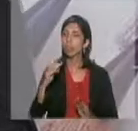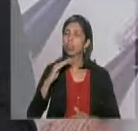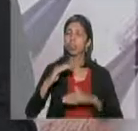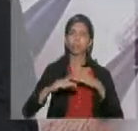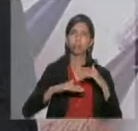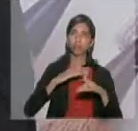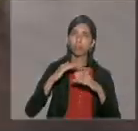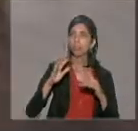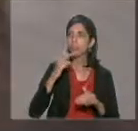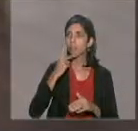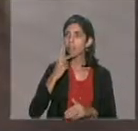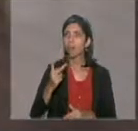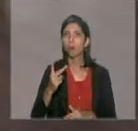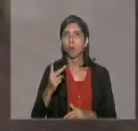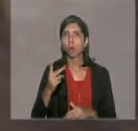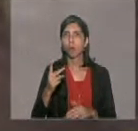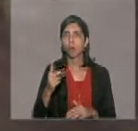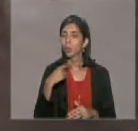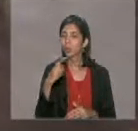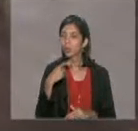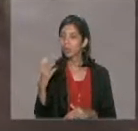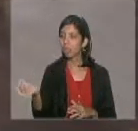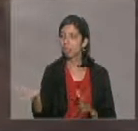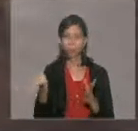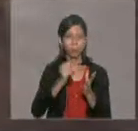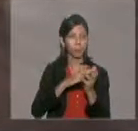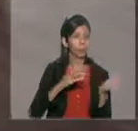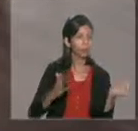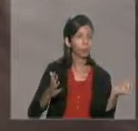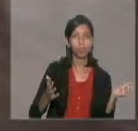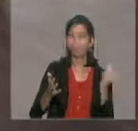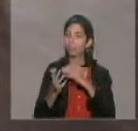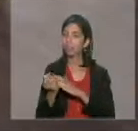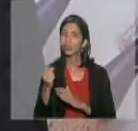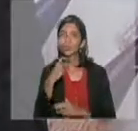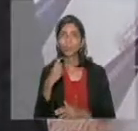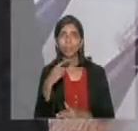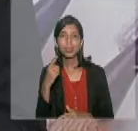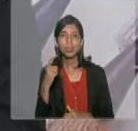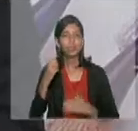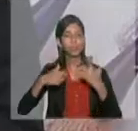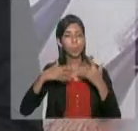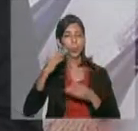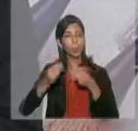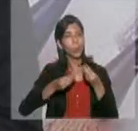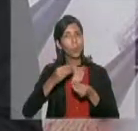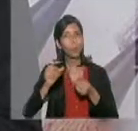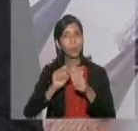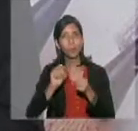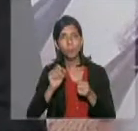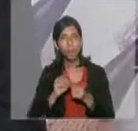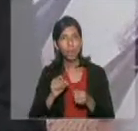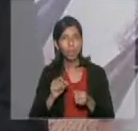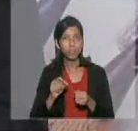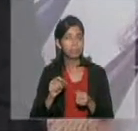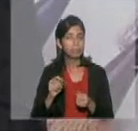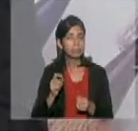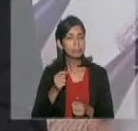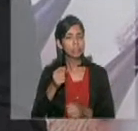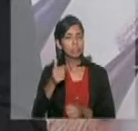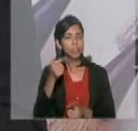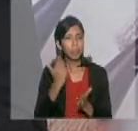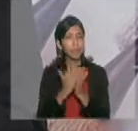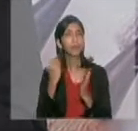Você falou agora, não passa de uma mão para outra, tem que ser em forma de bastão. Você deu toda uma explicação sobre isso. Dá